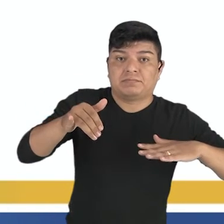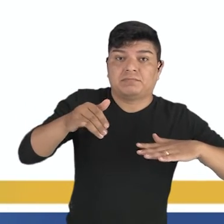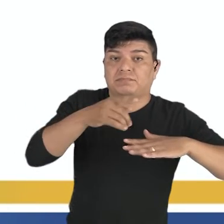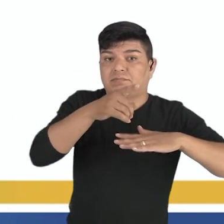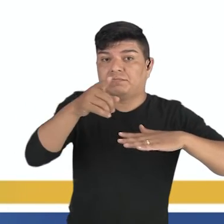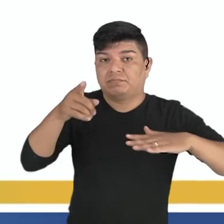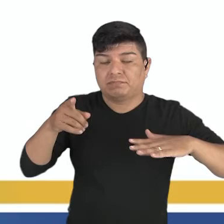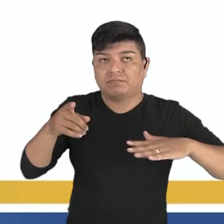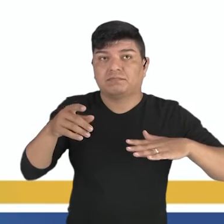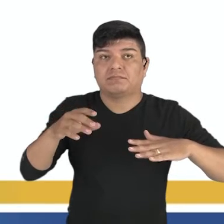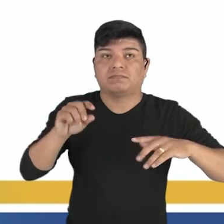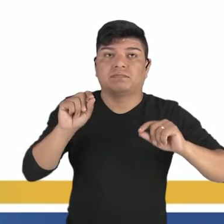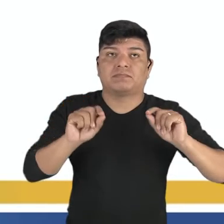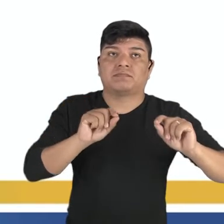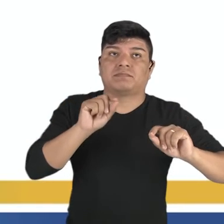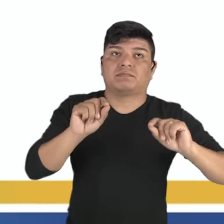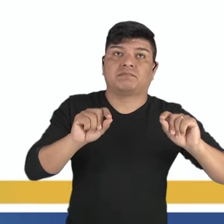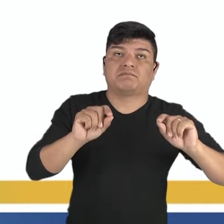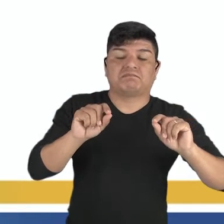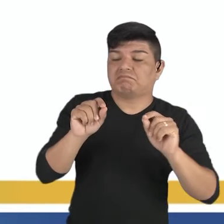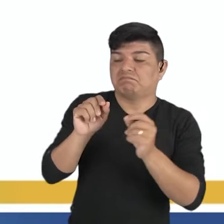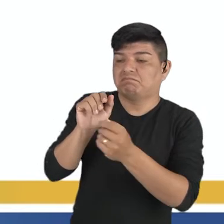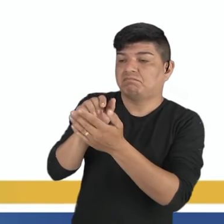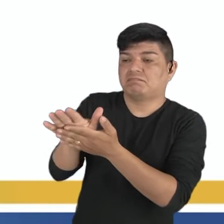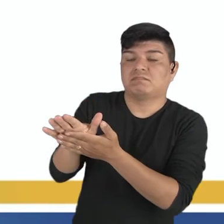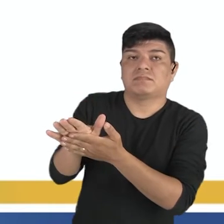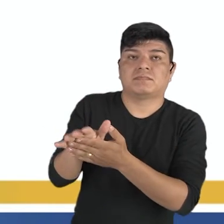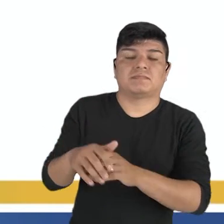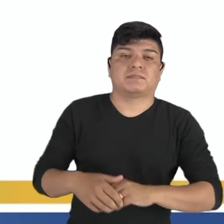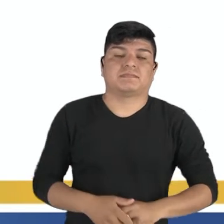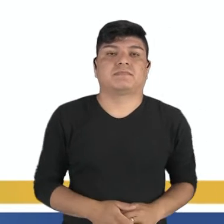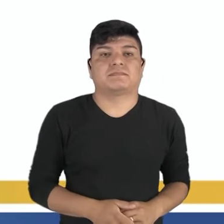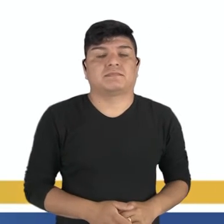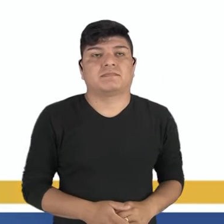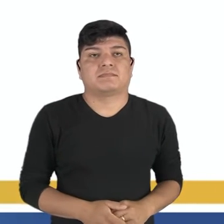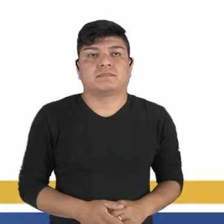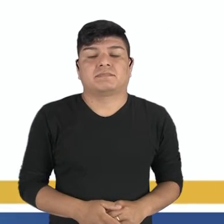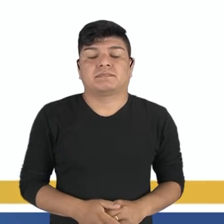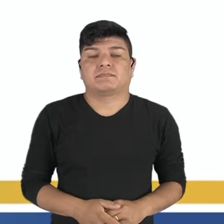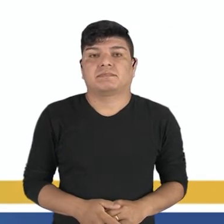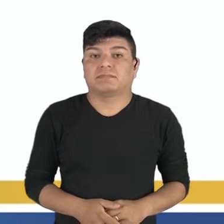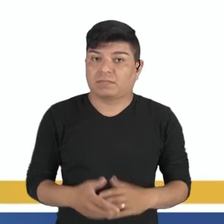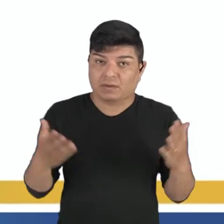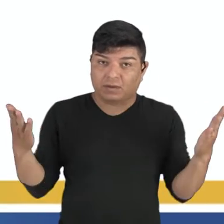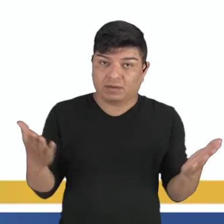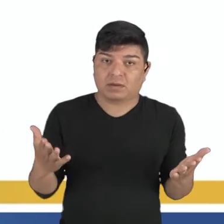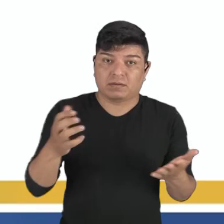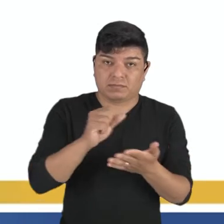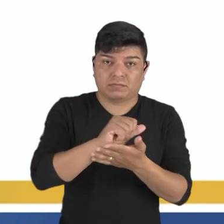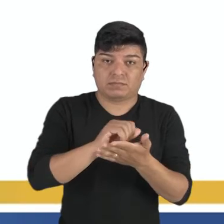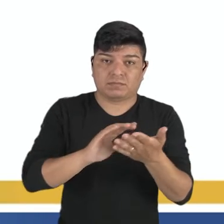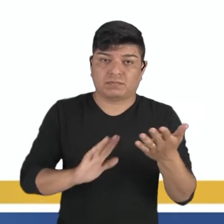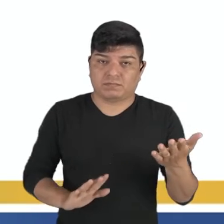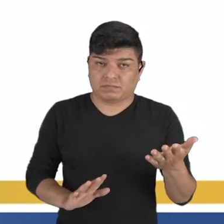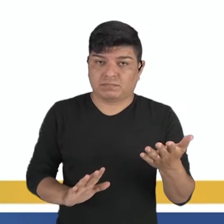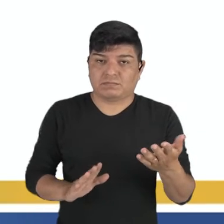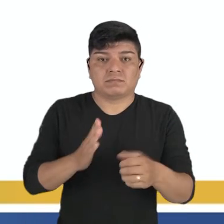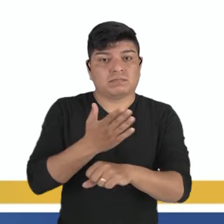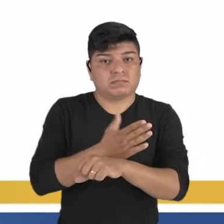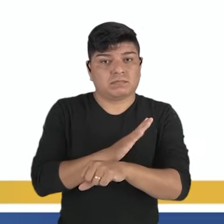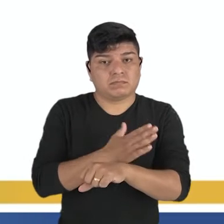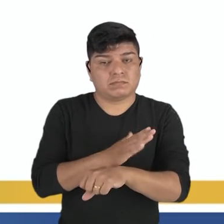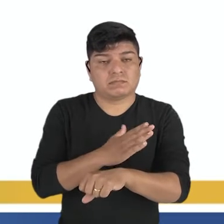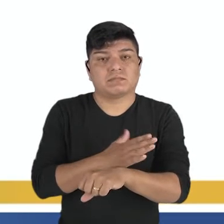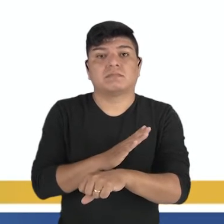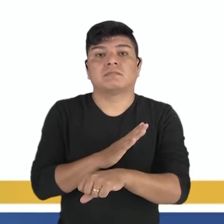você vai passar. E agora nós vamos para o nosso exercitando, colocar em